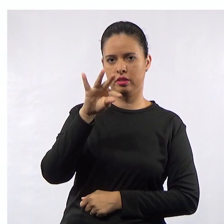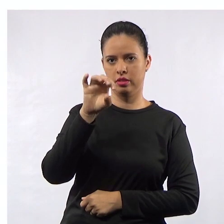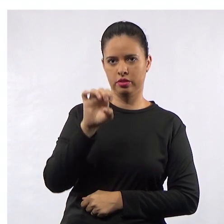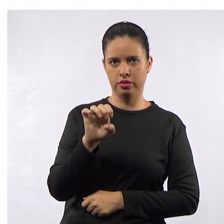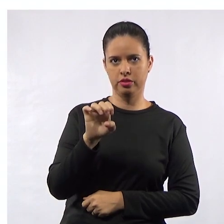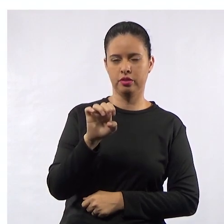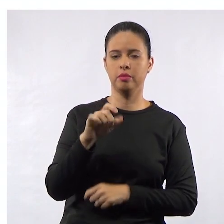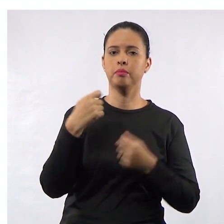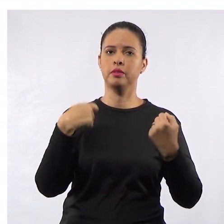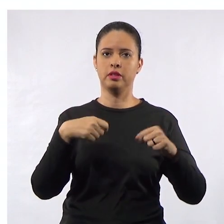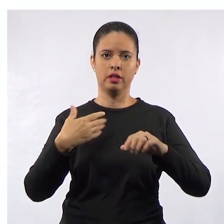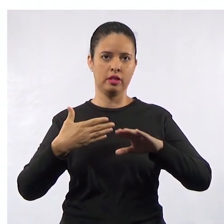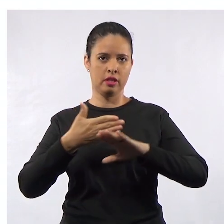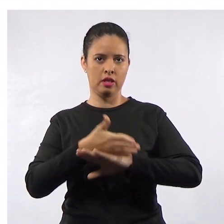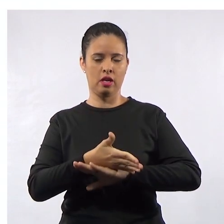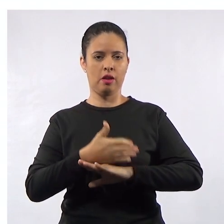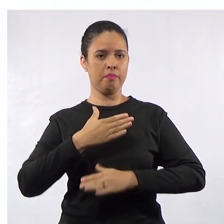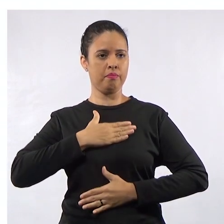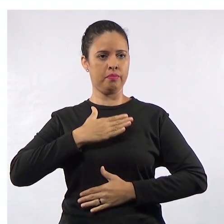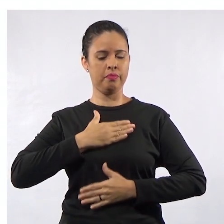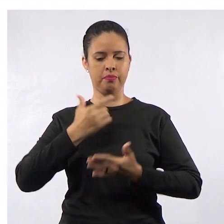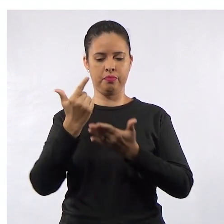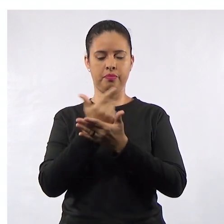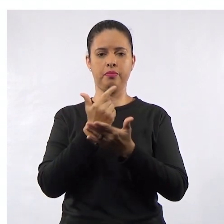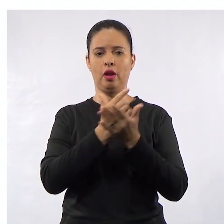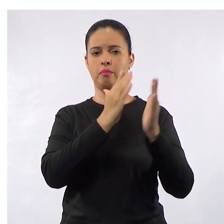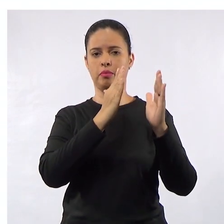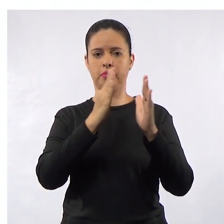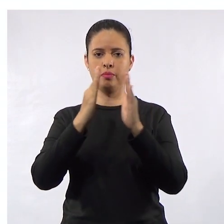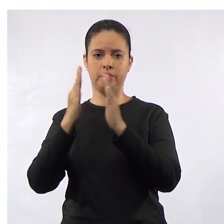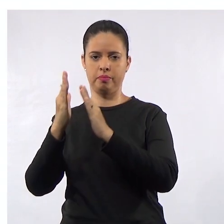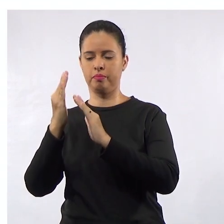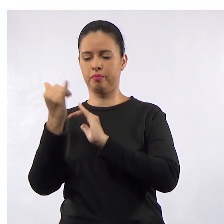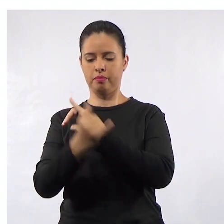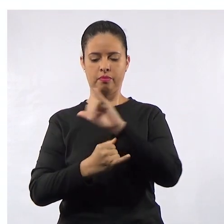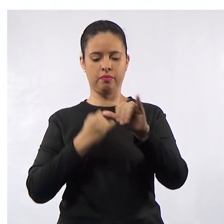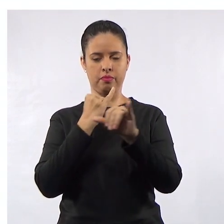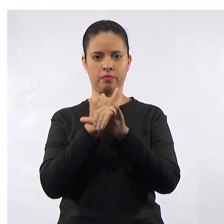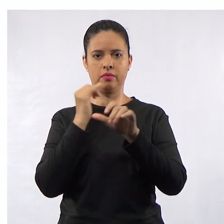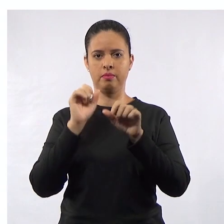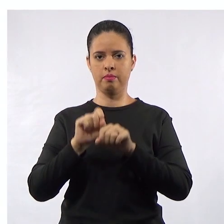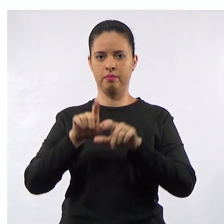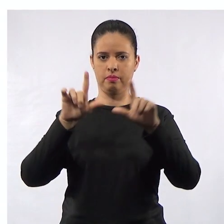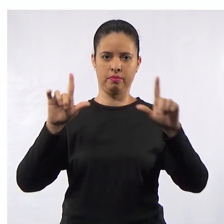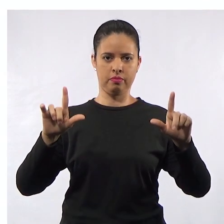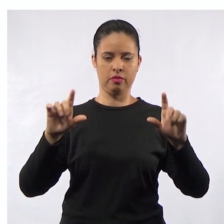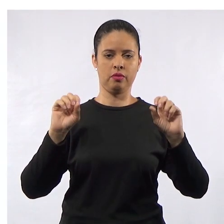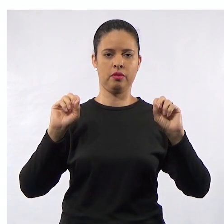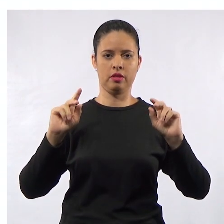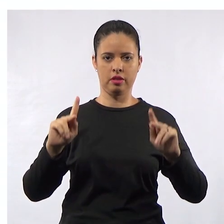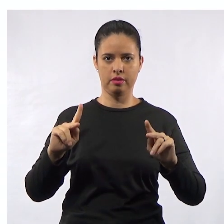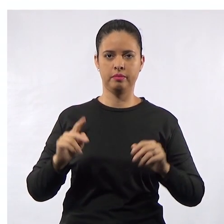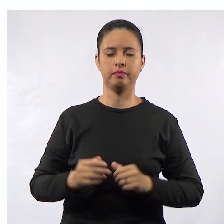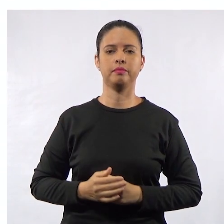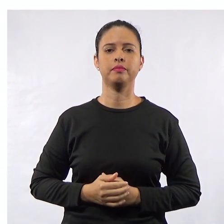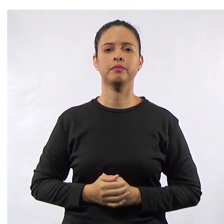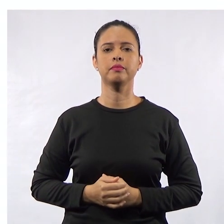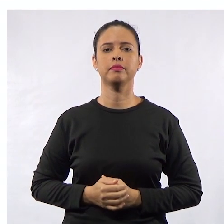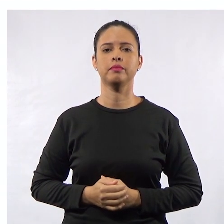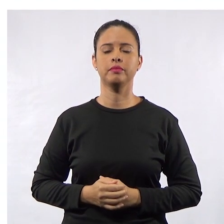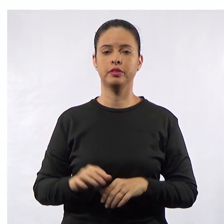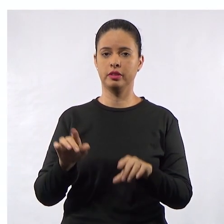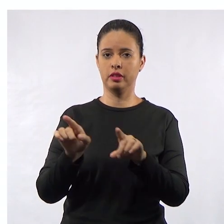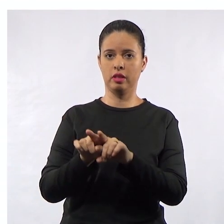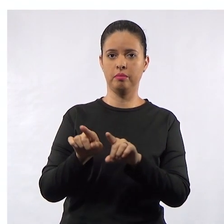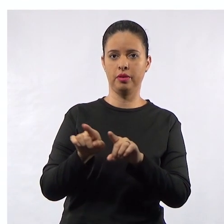de acessar a minha Biblioteca Virtual para que vocês possam estar aí acessando esse material Ok Ainda